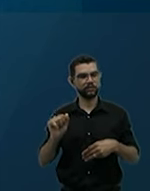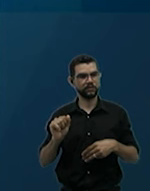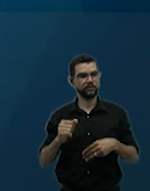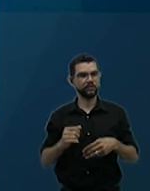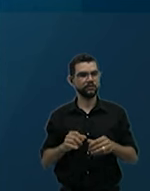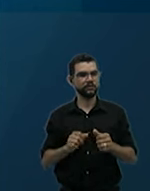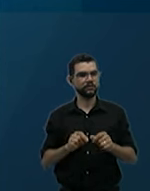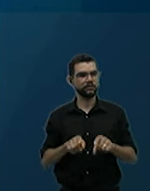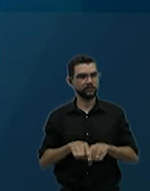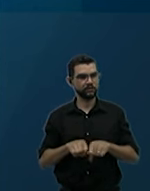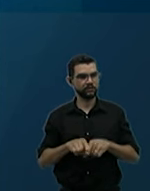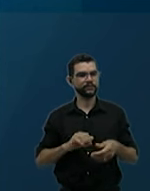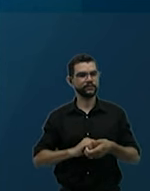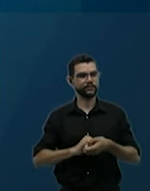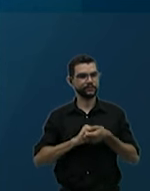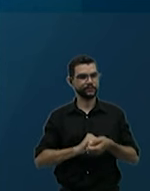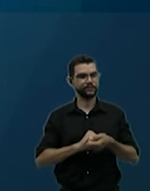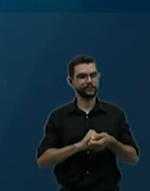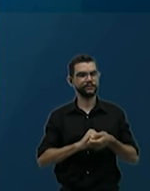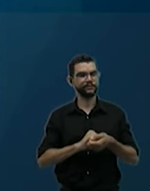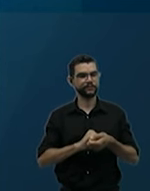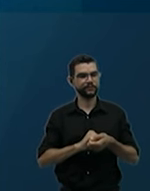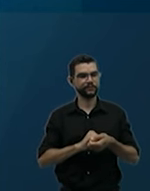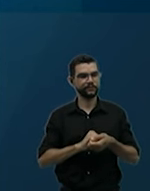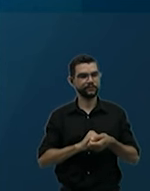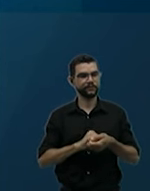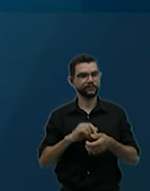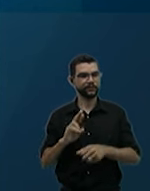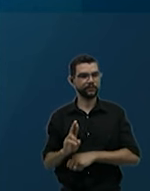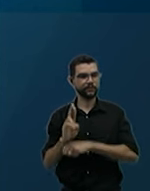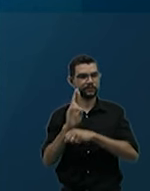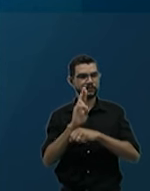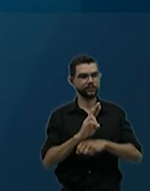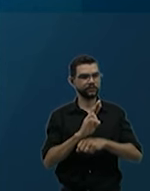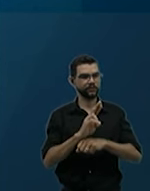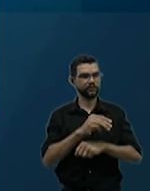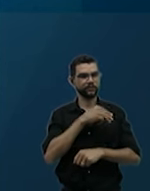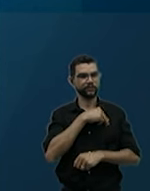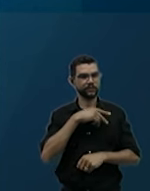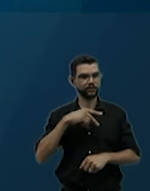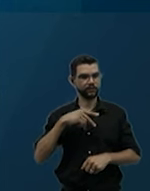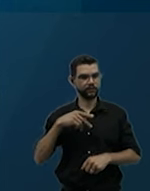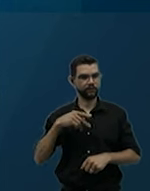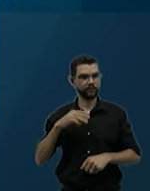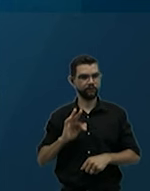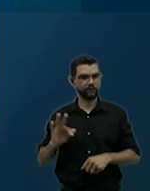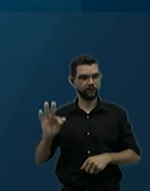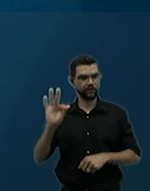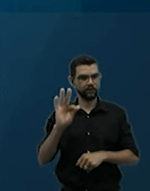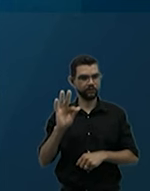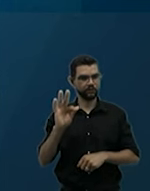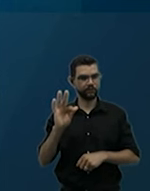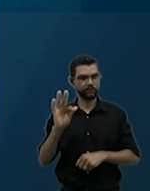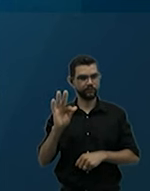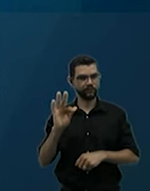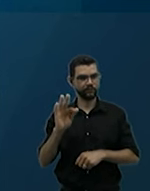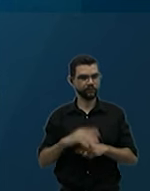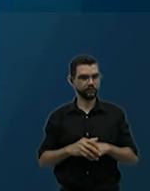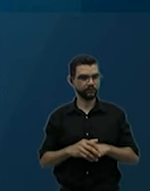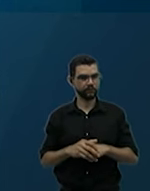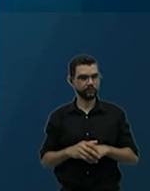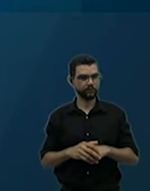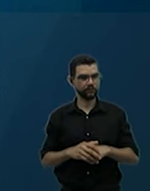ilustre representante do Ministério Público Federal e também cumprimenta os demais participantes da sessão de